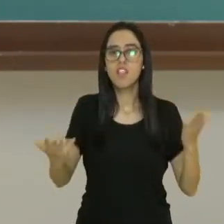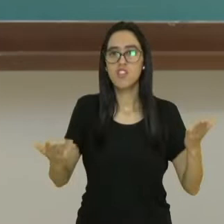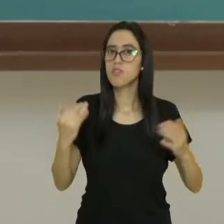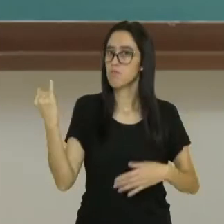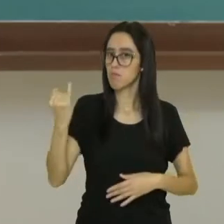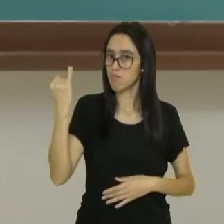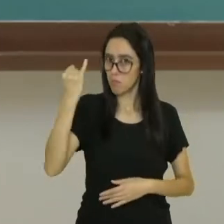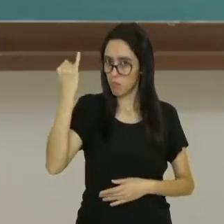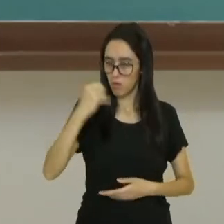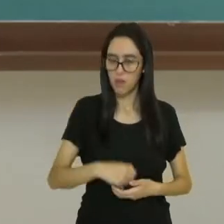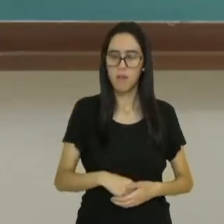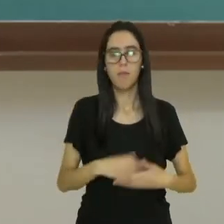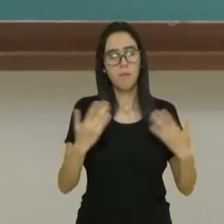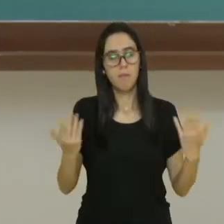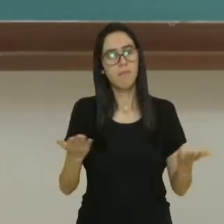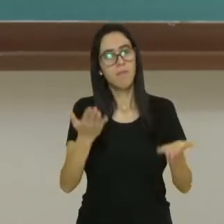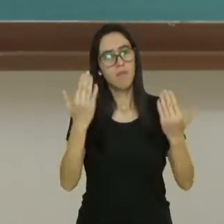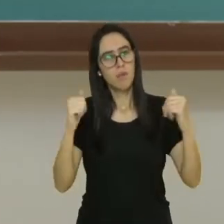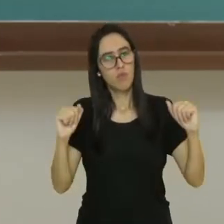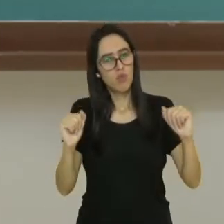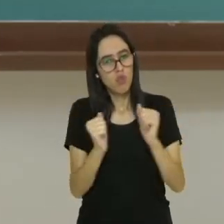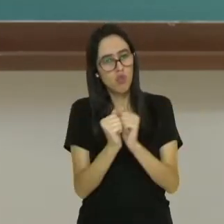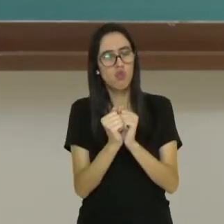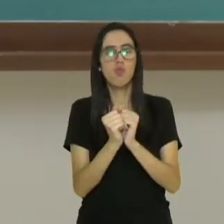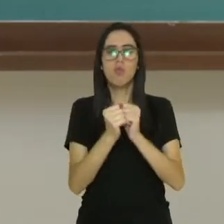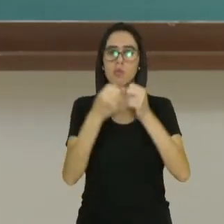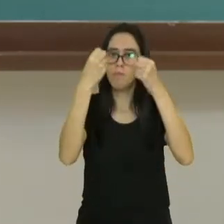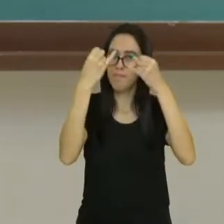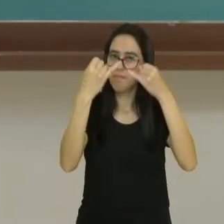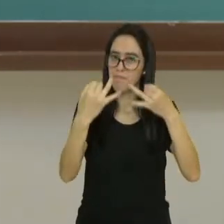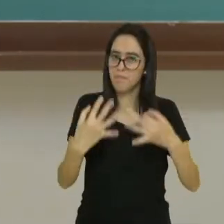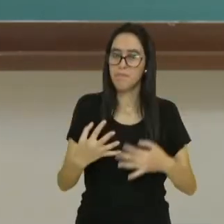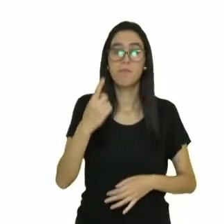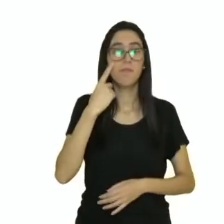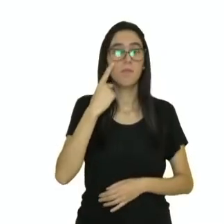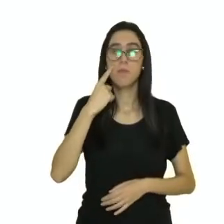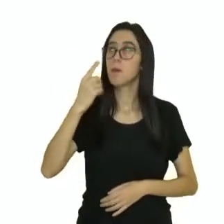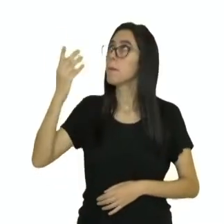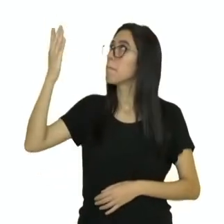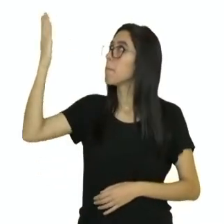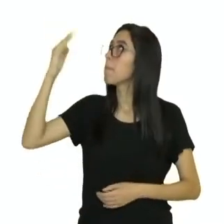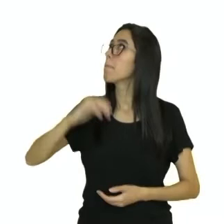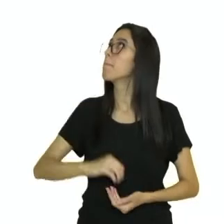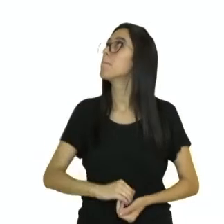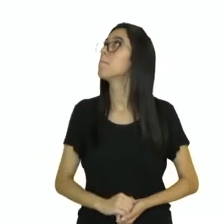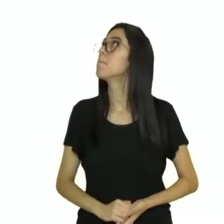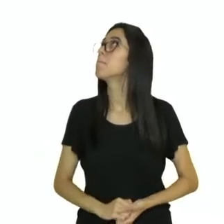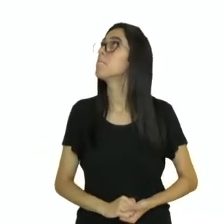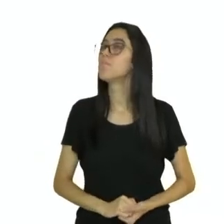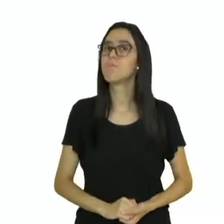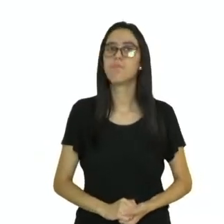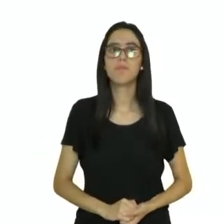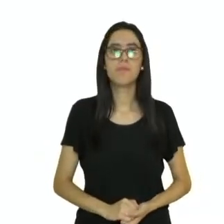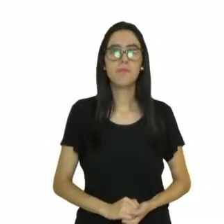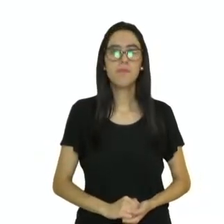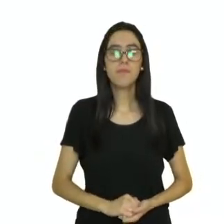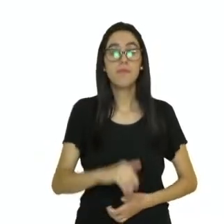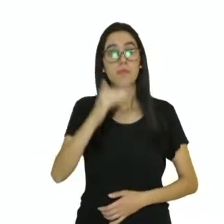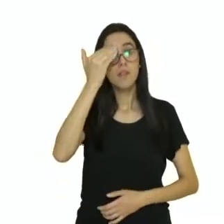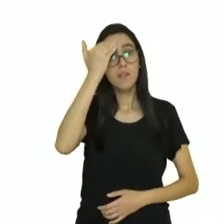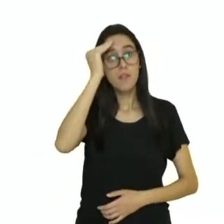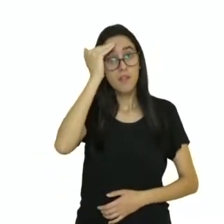importantes? Então vamos juntos entender ali a partir do objetivo da nossa aula, compreender